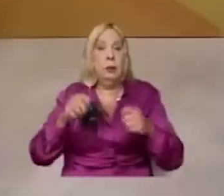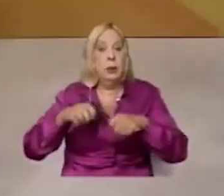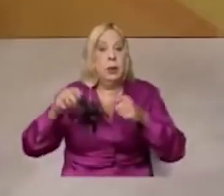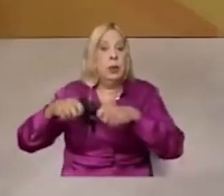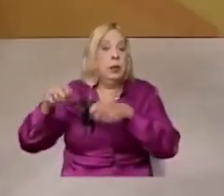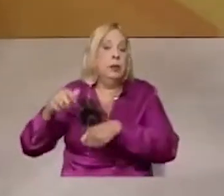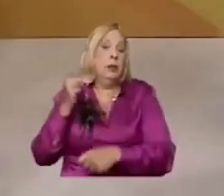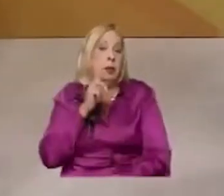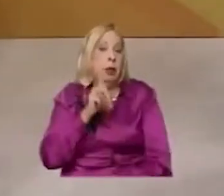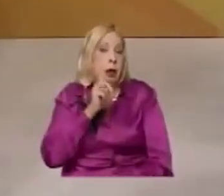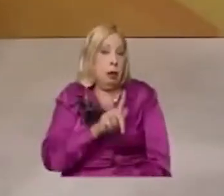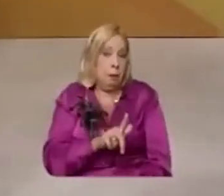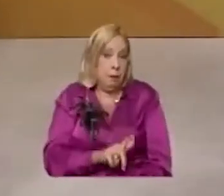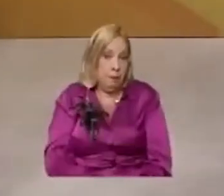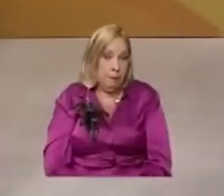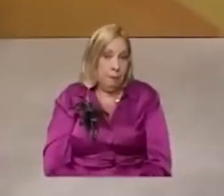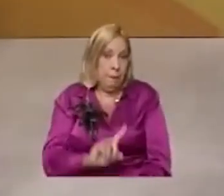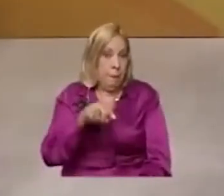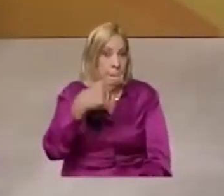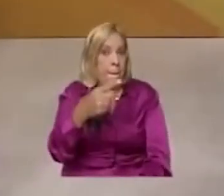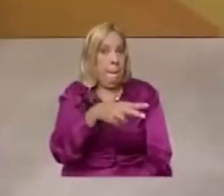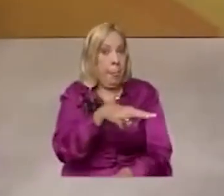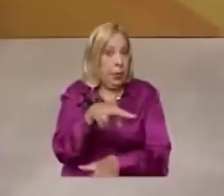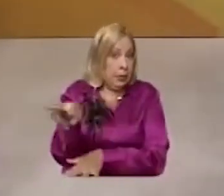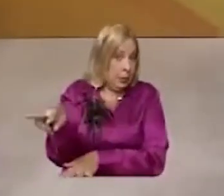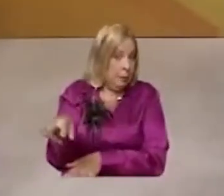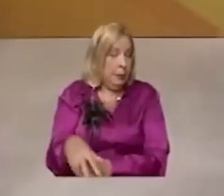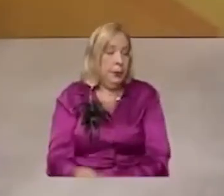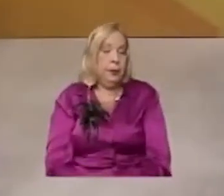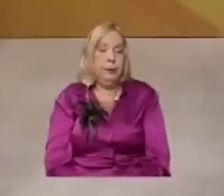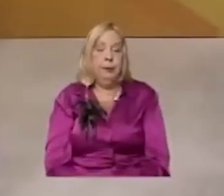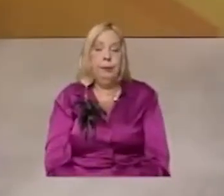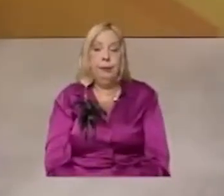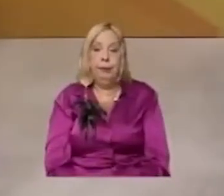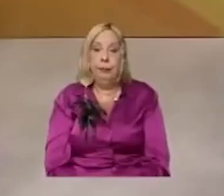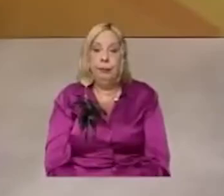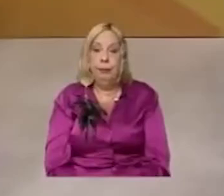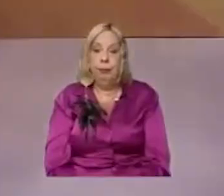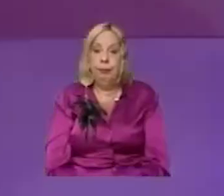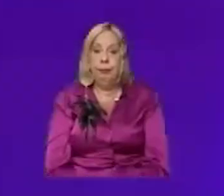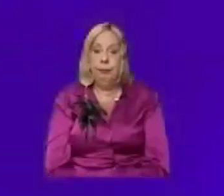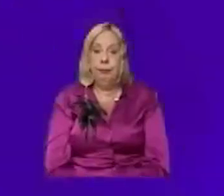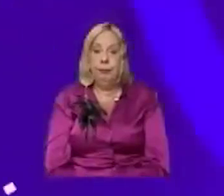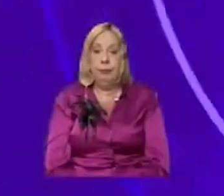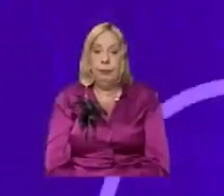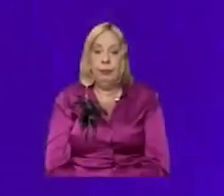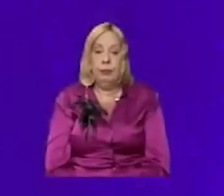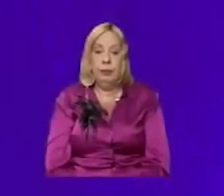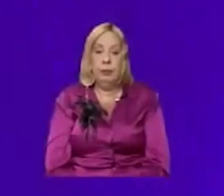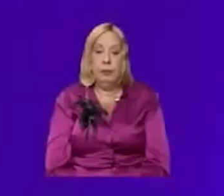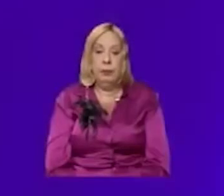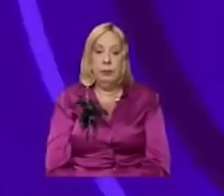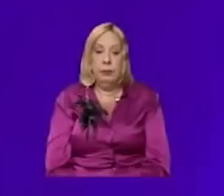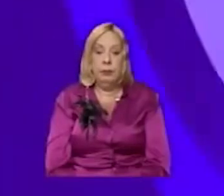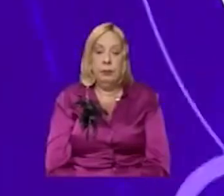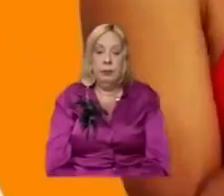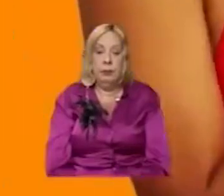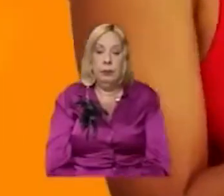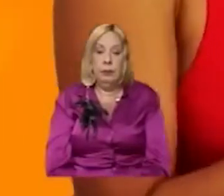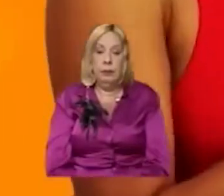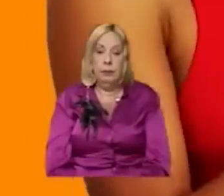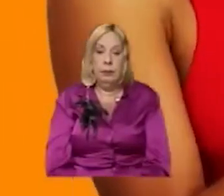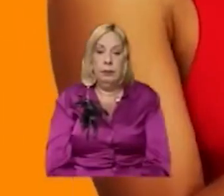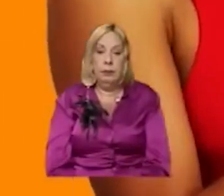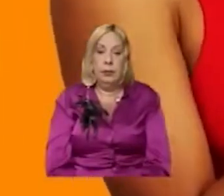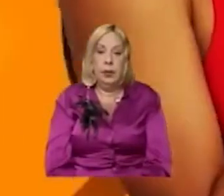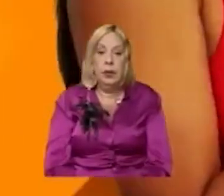você ganhar e mudar de vida semana que vem, promete, olha só. É hora de você